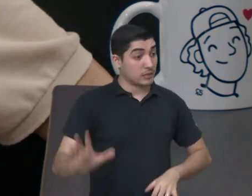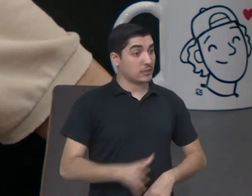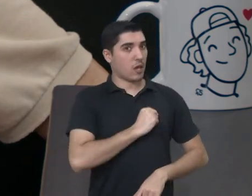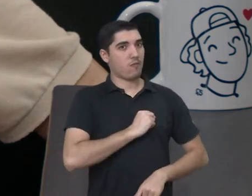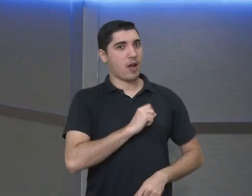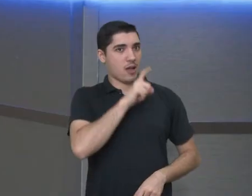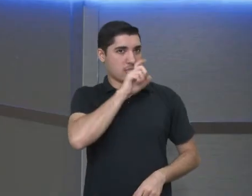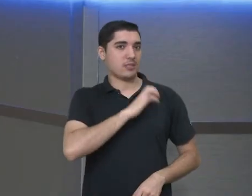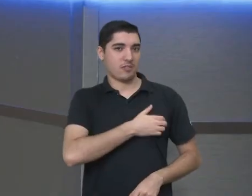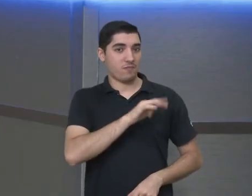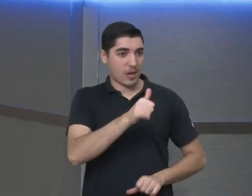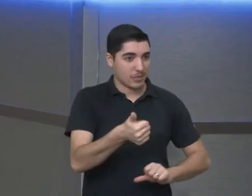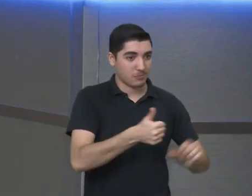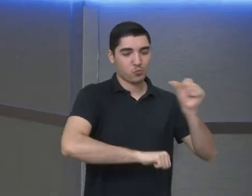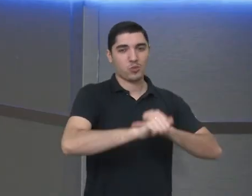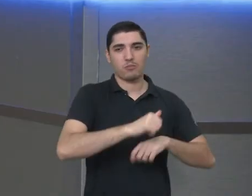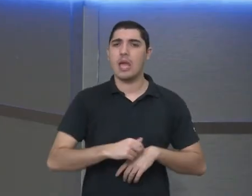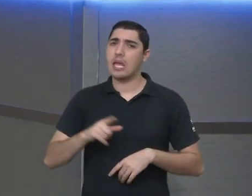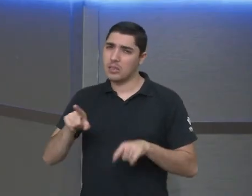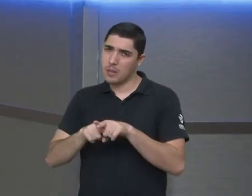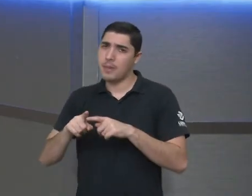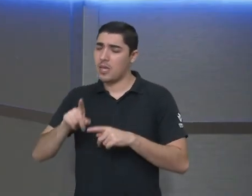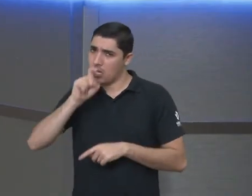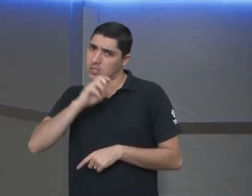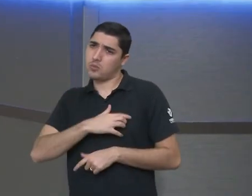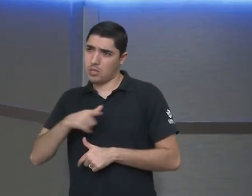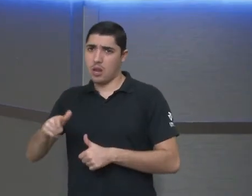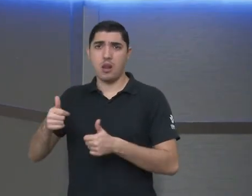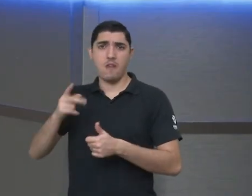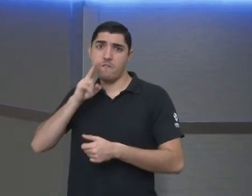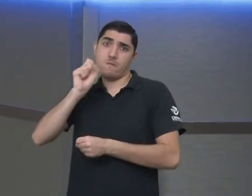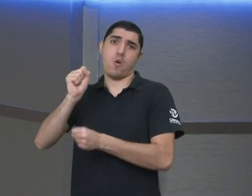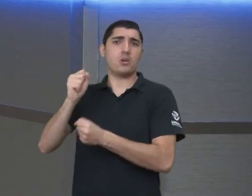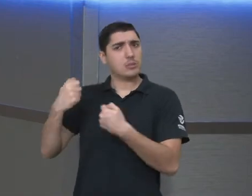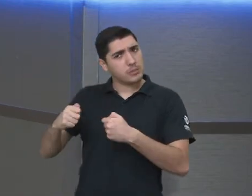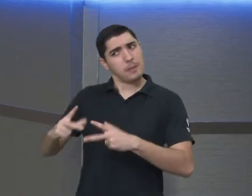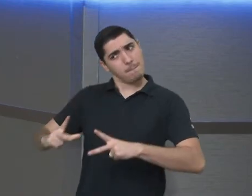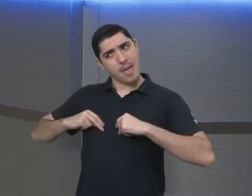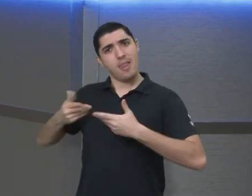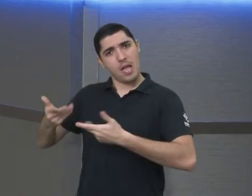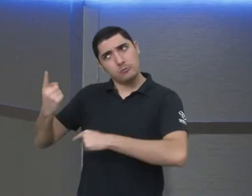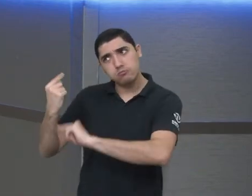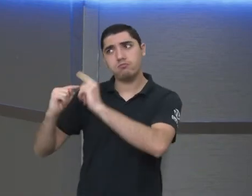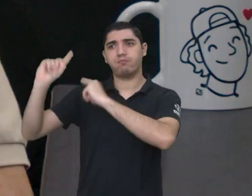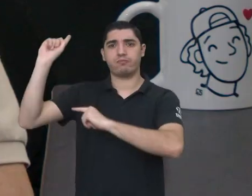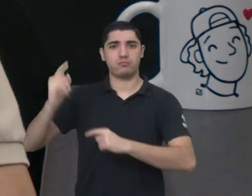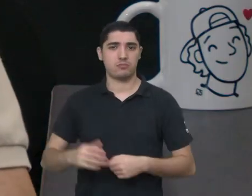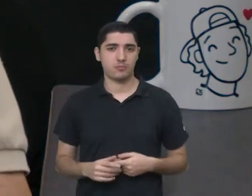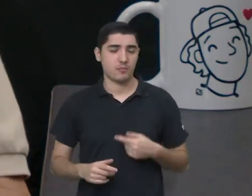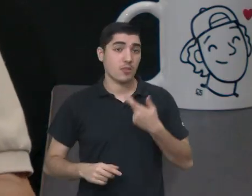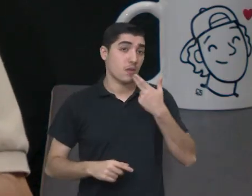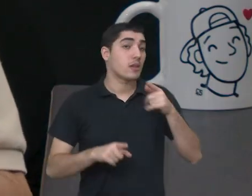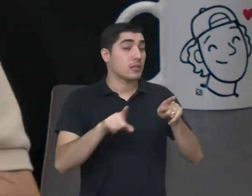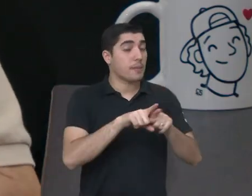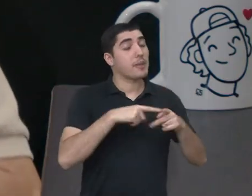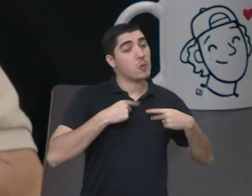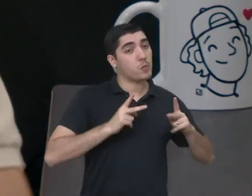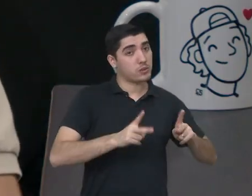Ah, deve ter sido quando que foi? Época de Copa do Mundo. Difícil saber agora. Mas eu acho que foi